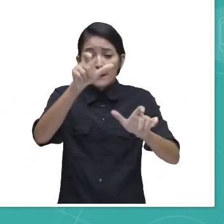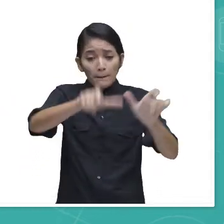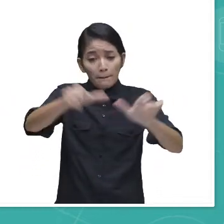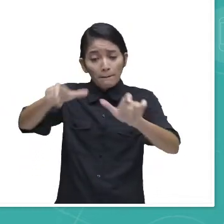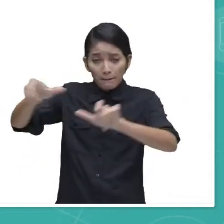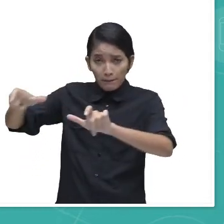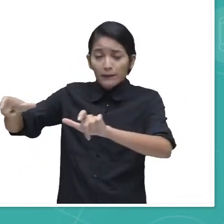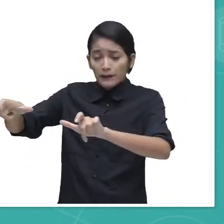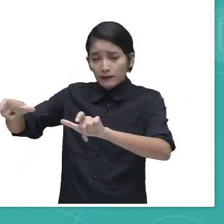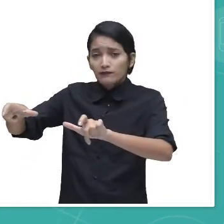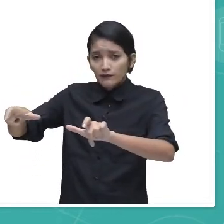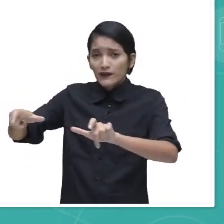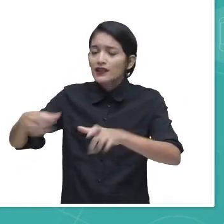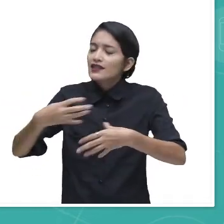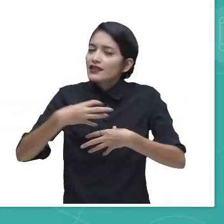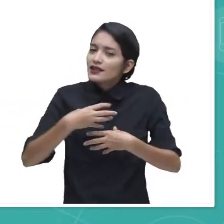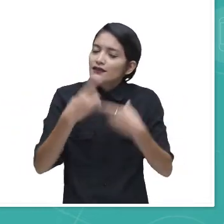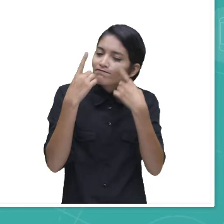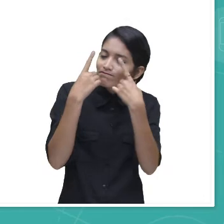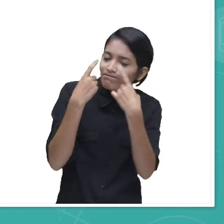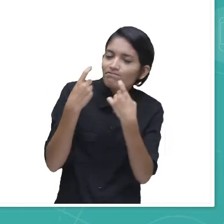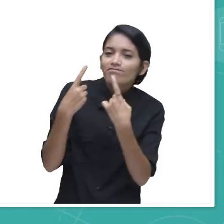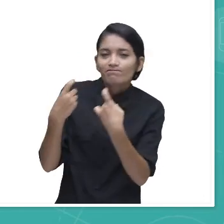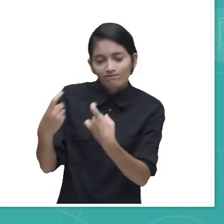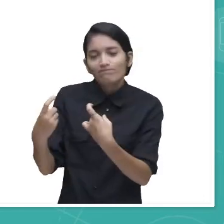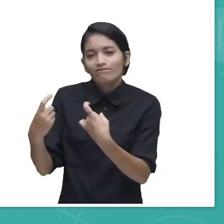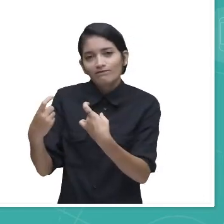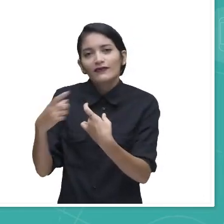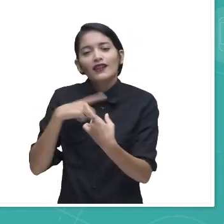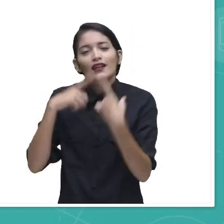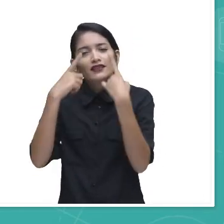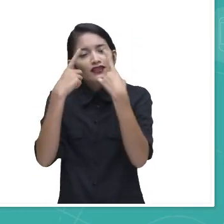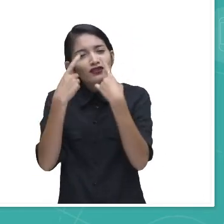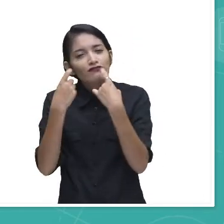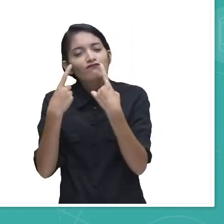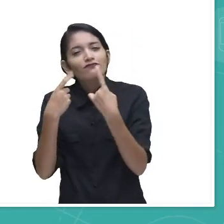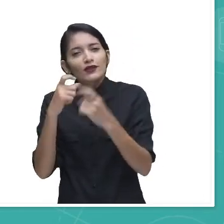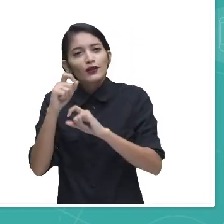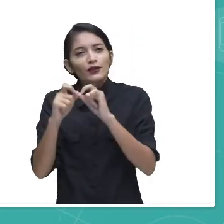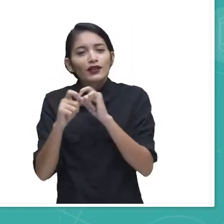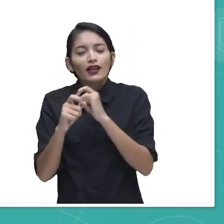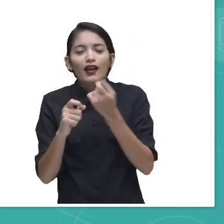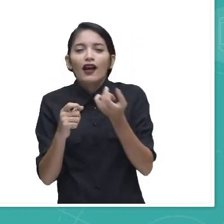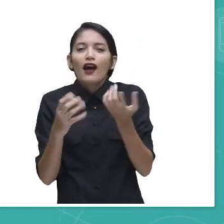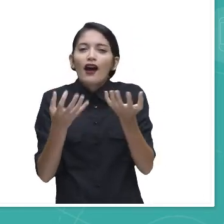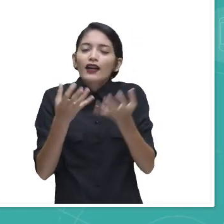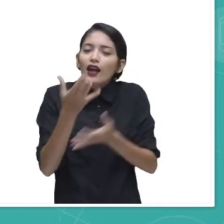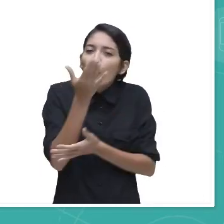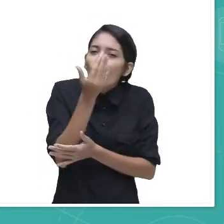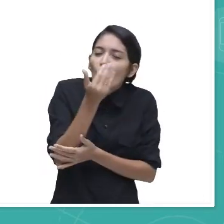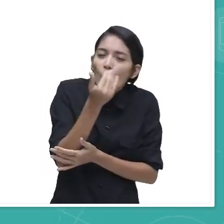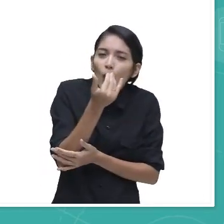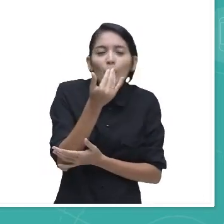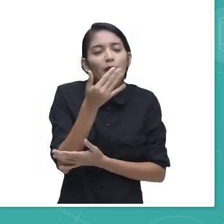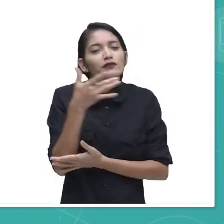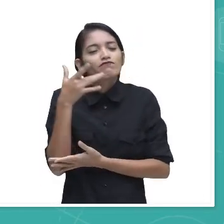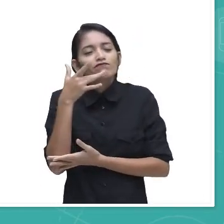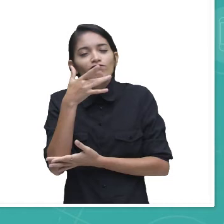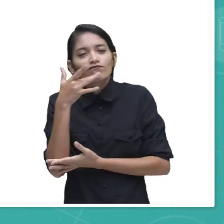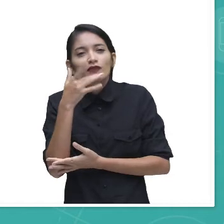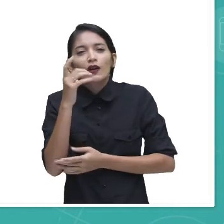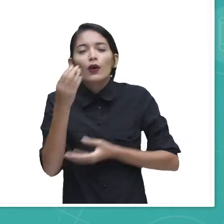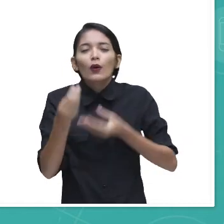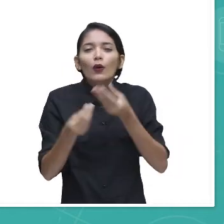consumidores se interessem, né? Tenham aquele interesse em querer provar, no caso, o chocolate, como é uma